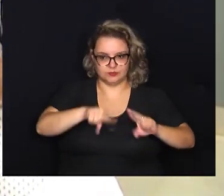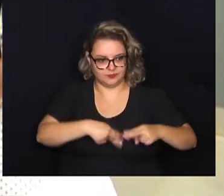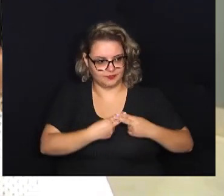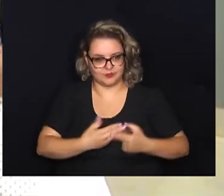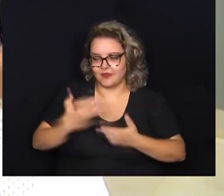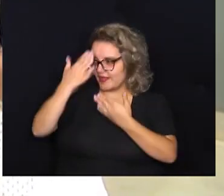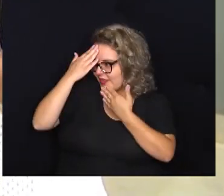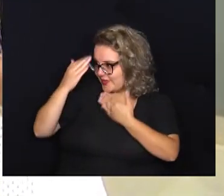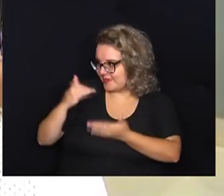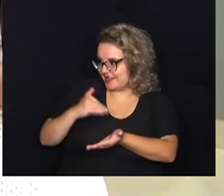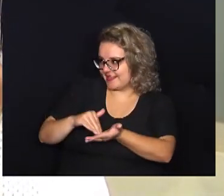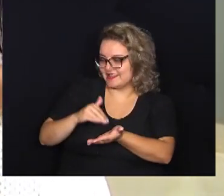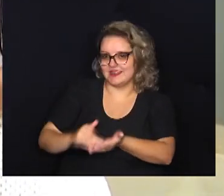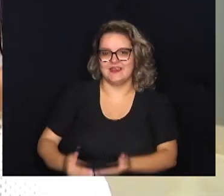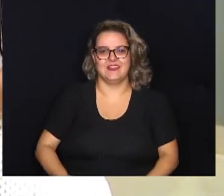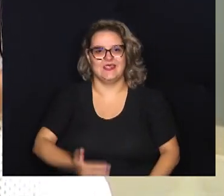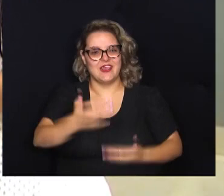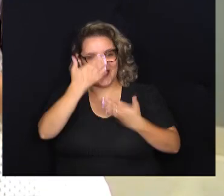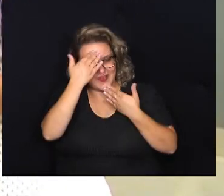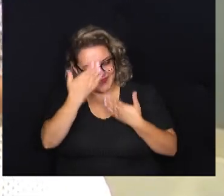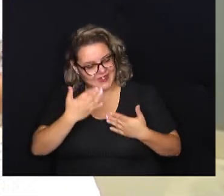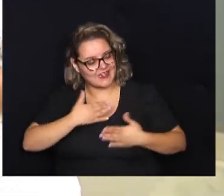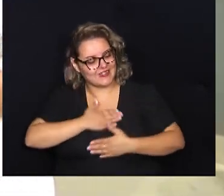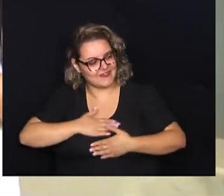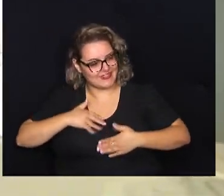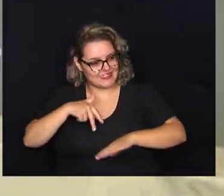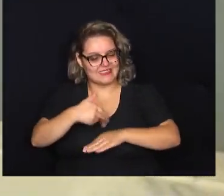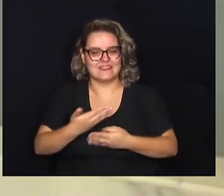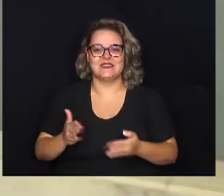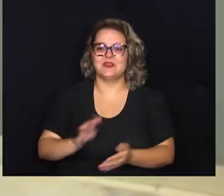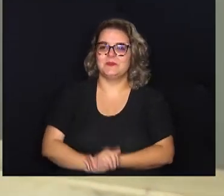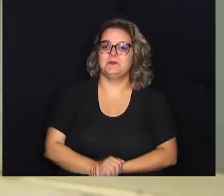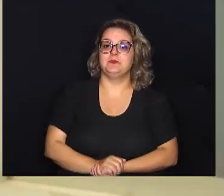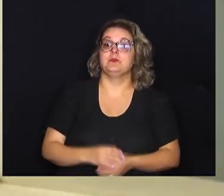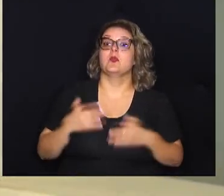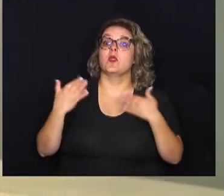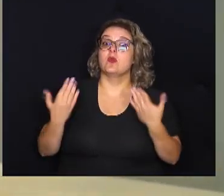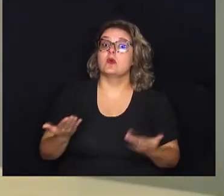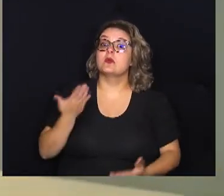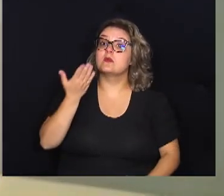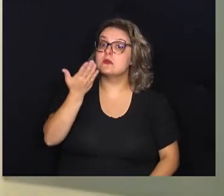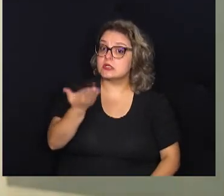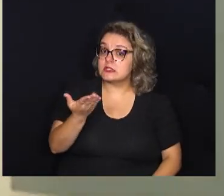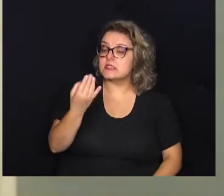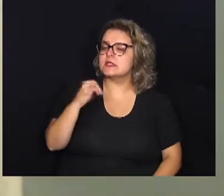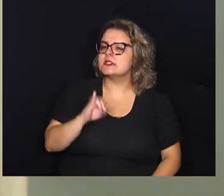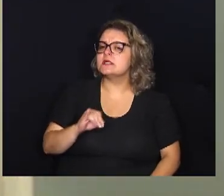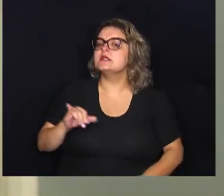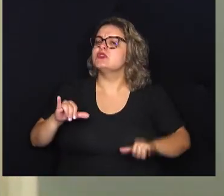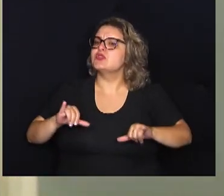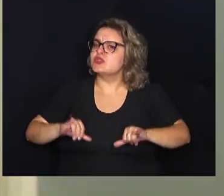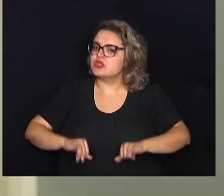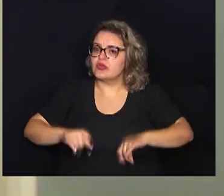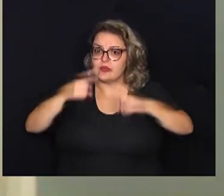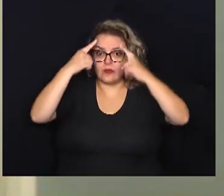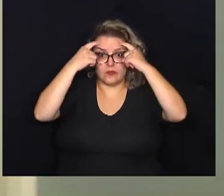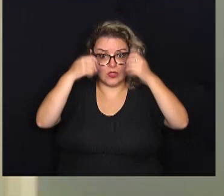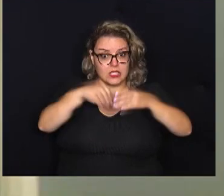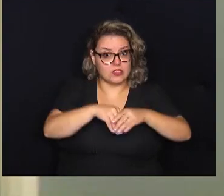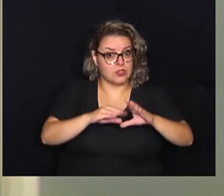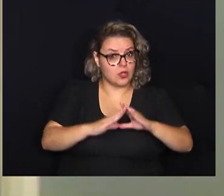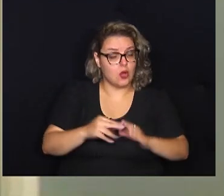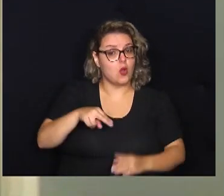obrigada, secretária. É um prazer, estou à disposição. Obrigada. E você, se você sofre com violência doméstica ou